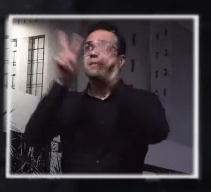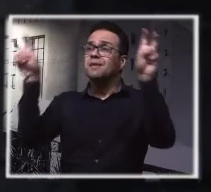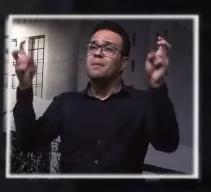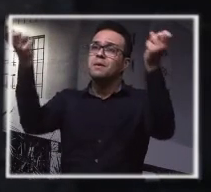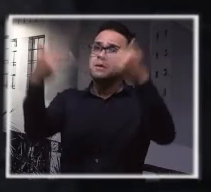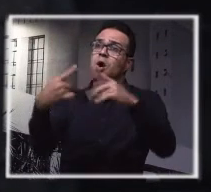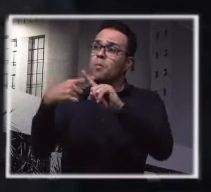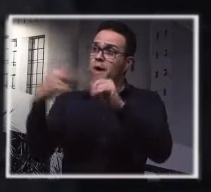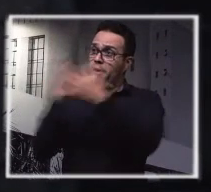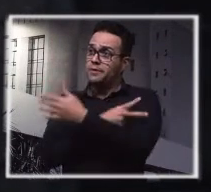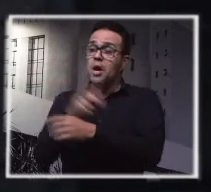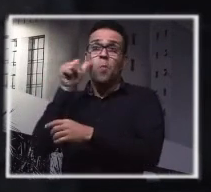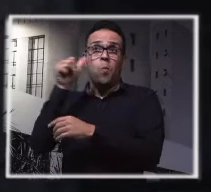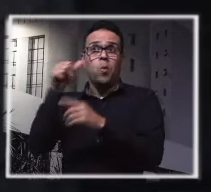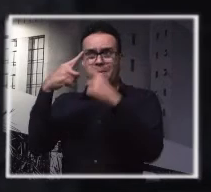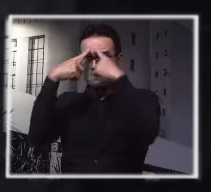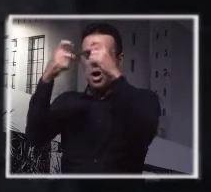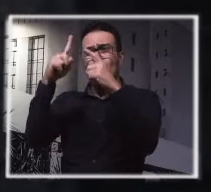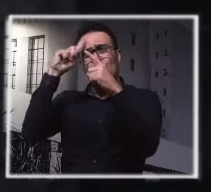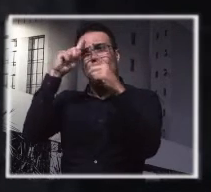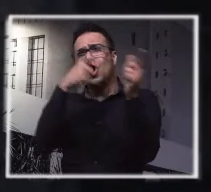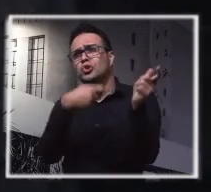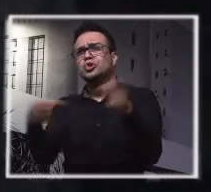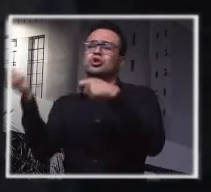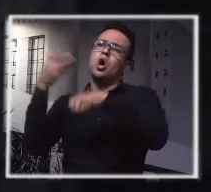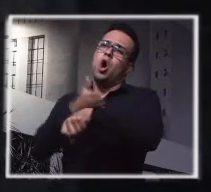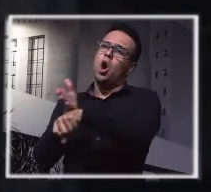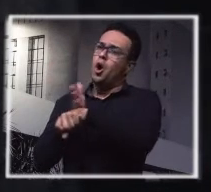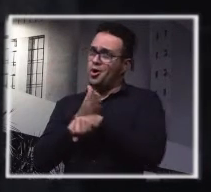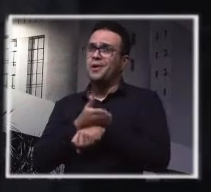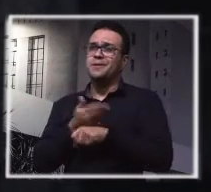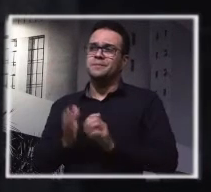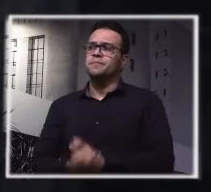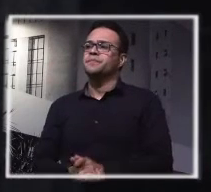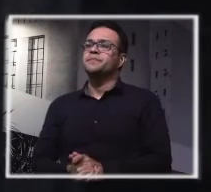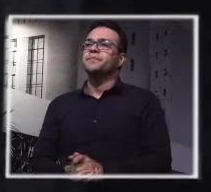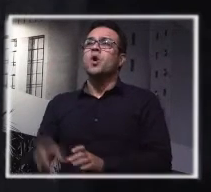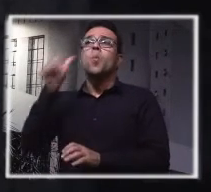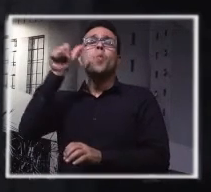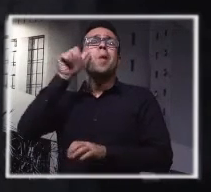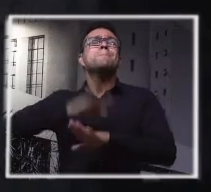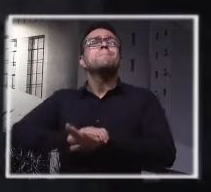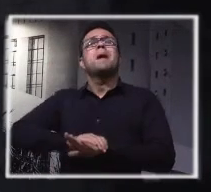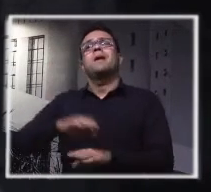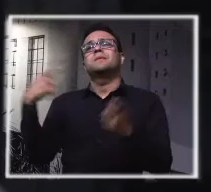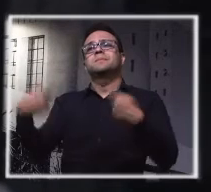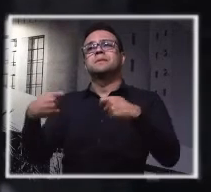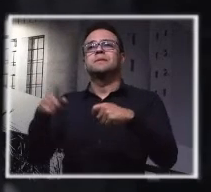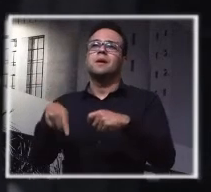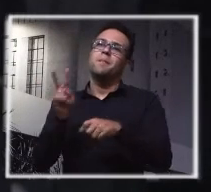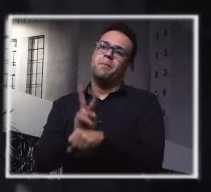As mulheres são vítimas de violência todos os dias, todas as horas, todos os minutos. E o que uma mulher mais precisa é de